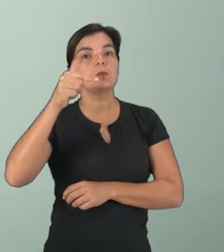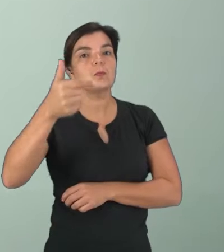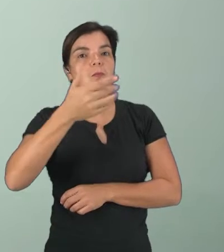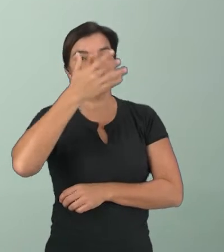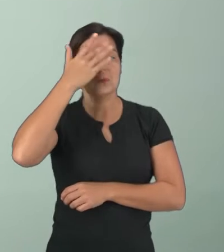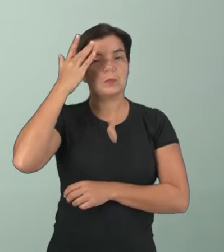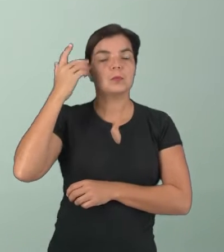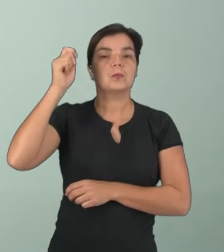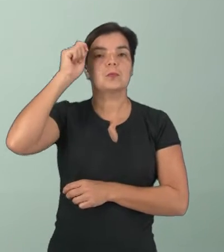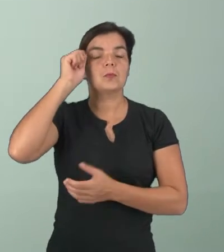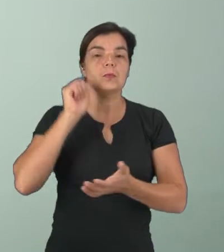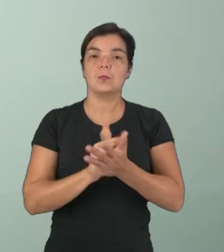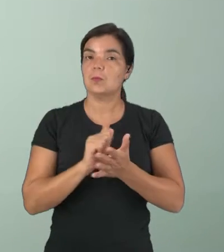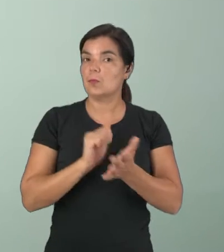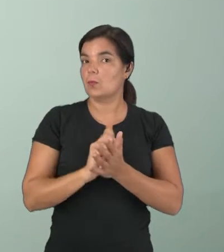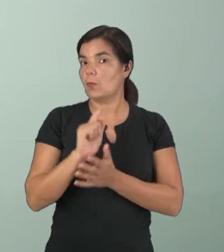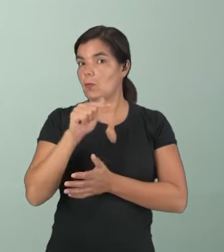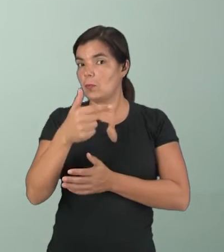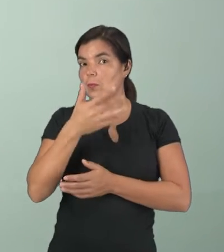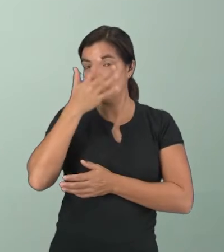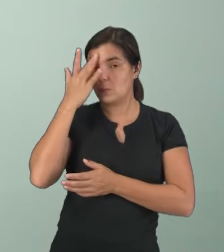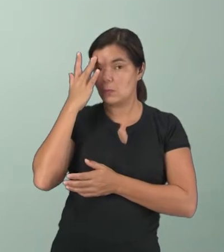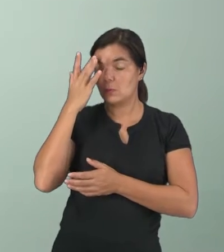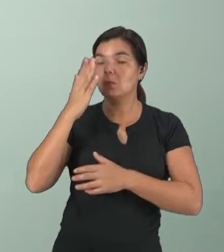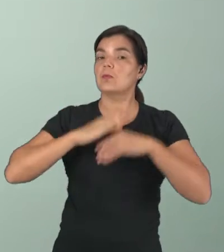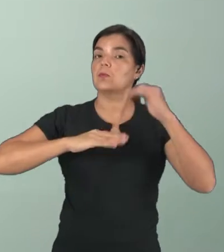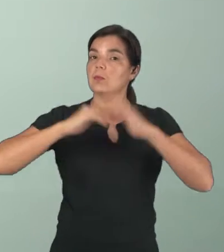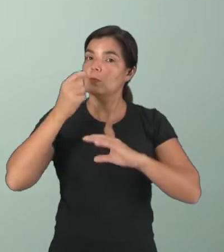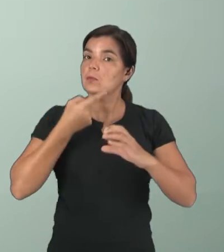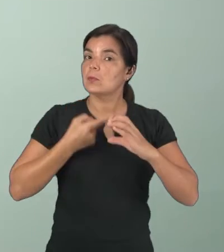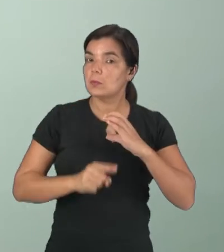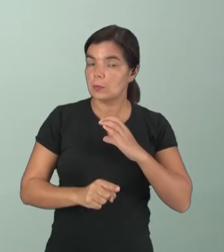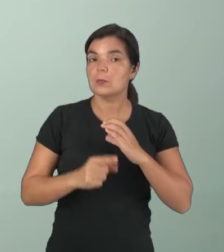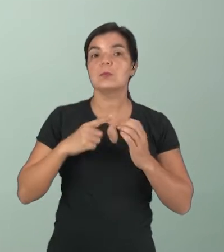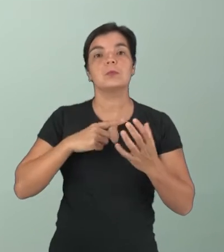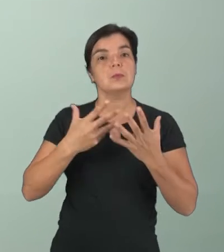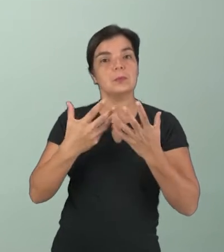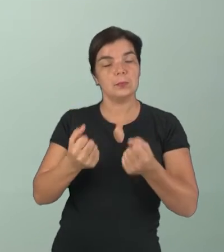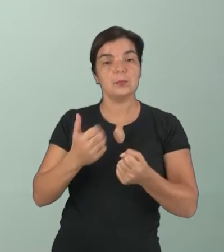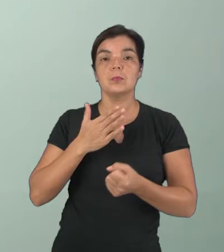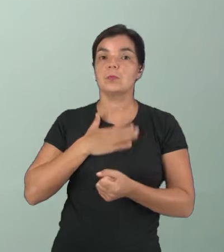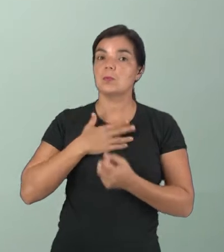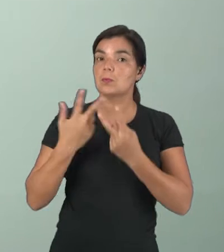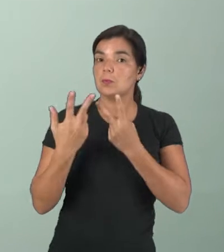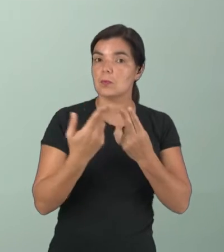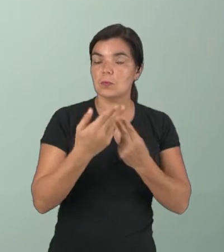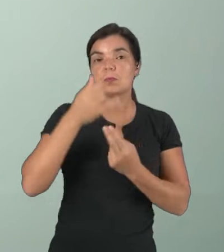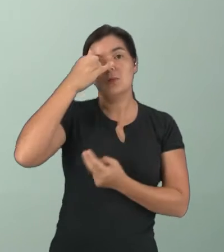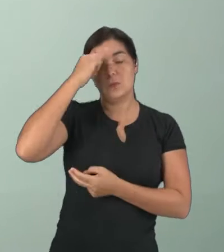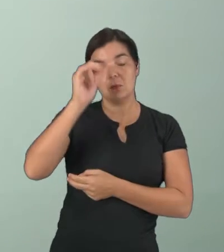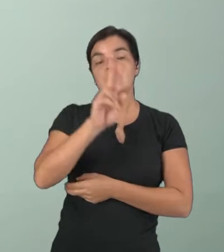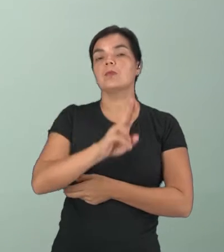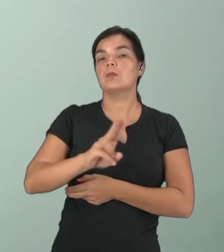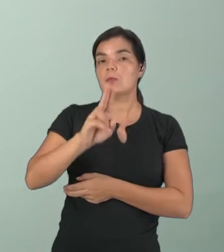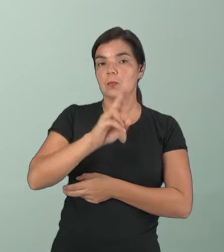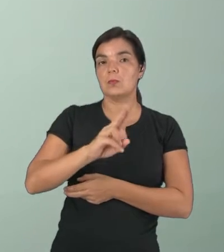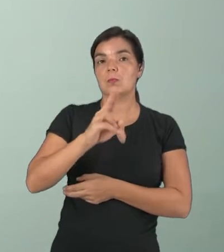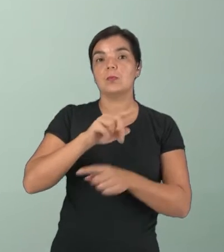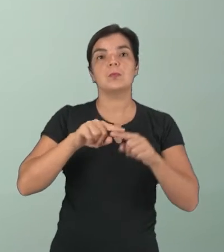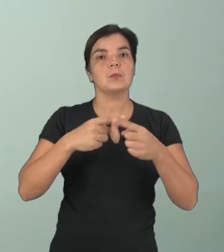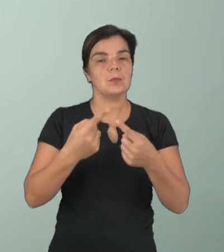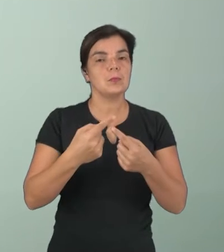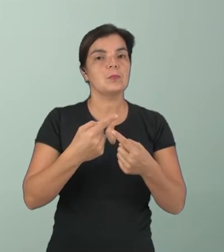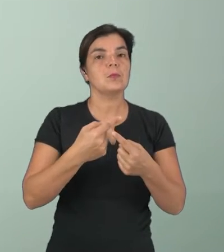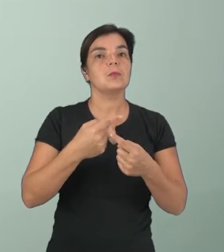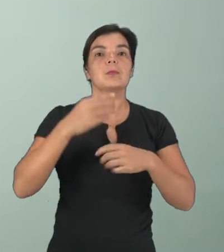autor, alguma autoridade nesse assunto também está de acordo ali com a minha ideia, eu utilizo ele, tá? Mas tem que ser